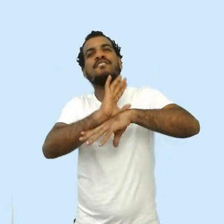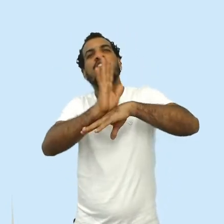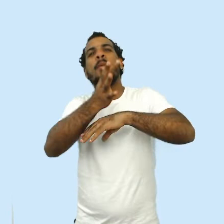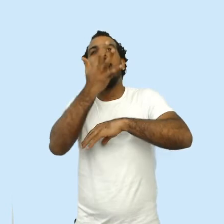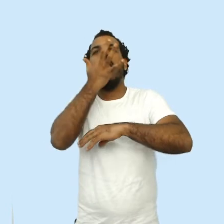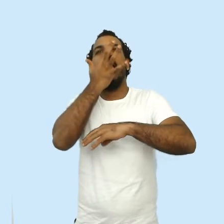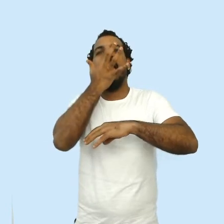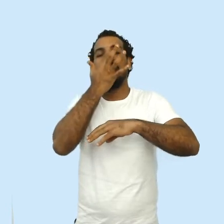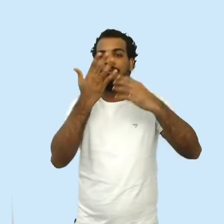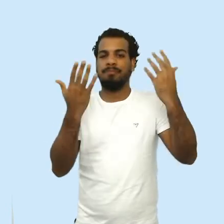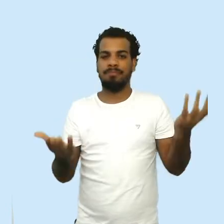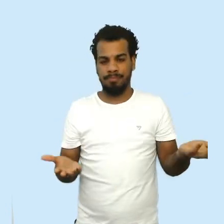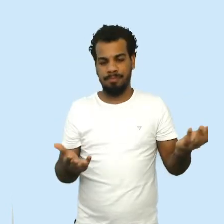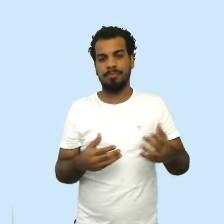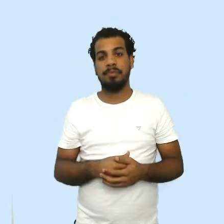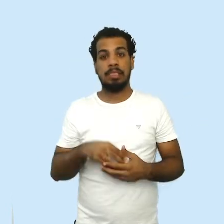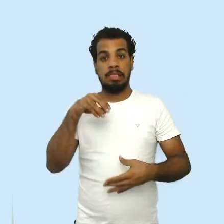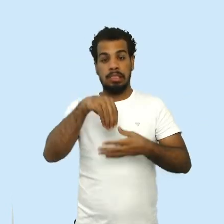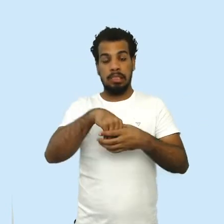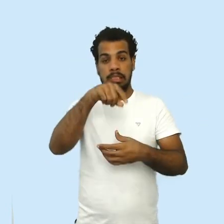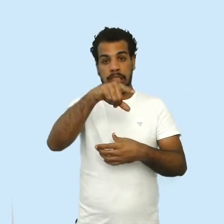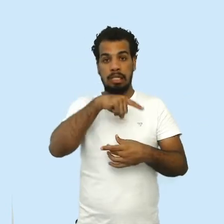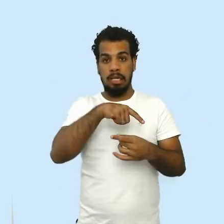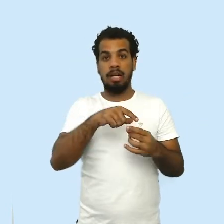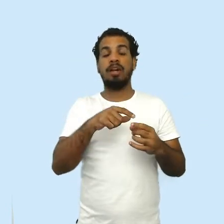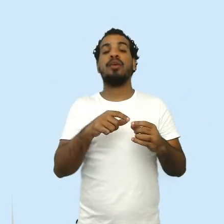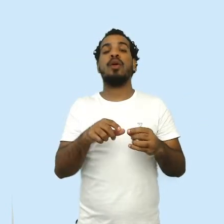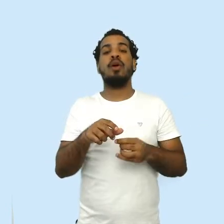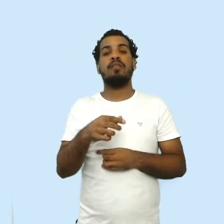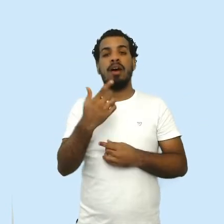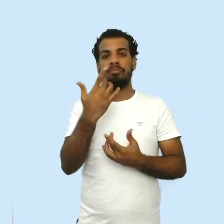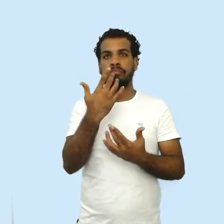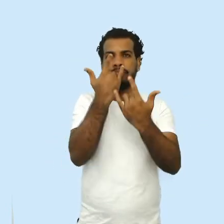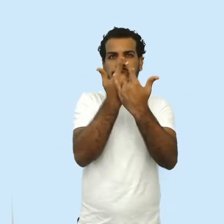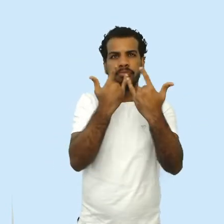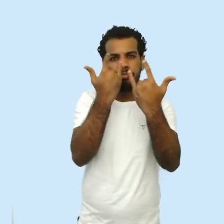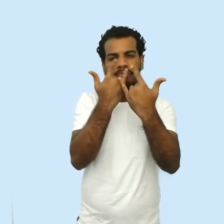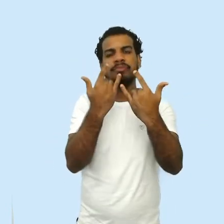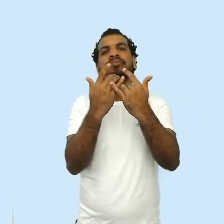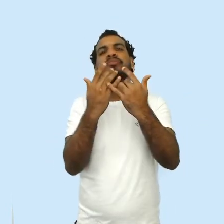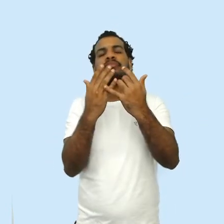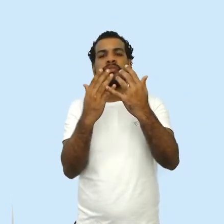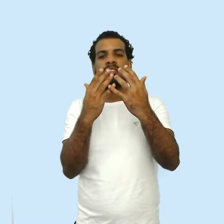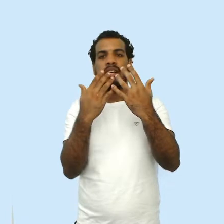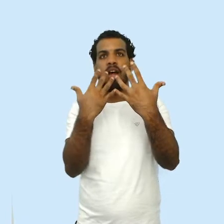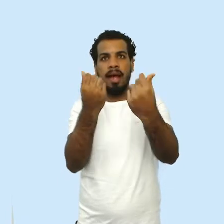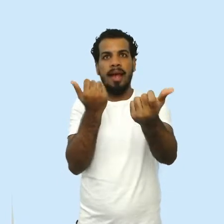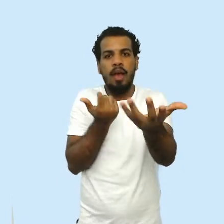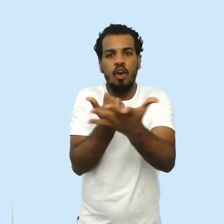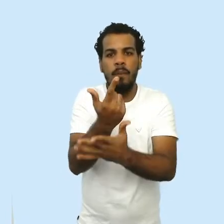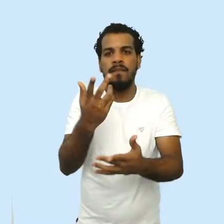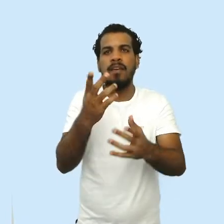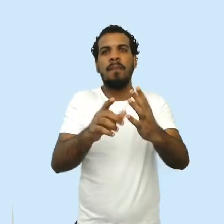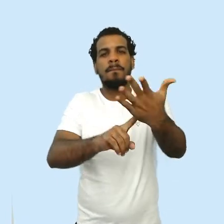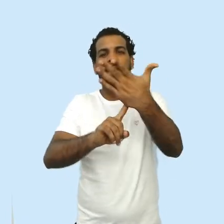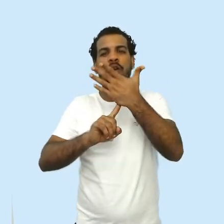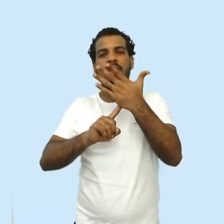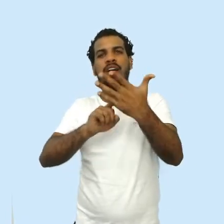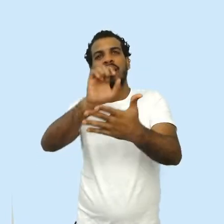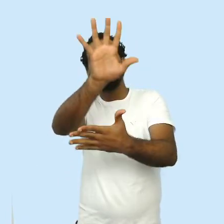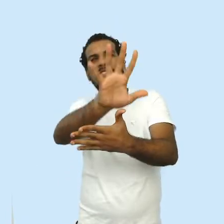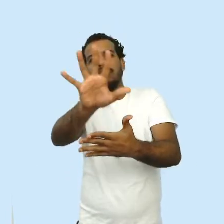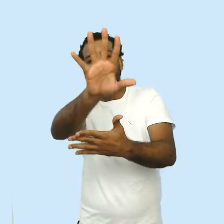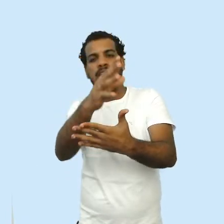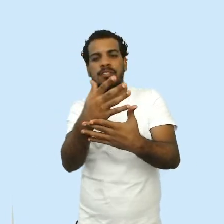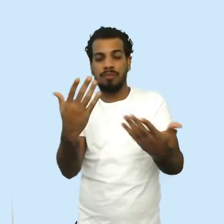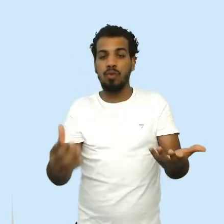e dentro dos comerciais eles vão te convencer a consumir alguma coisa ou a consumir um modelo de